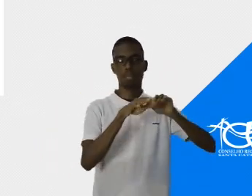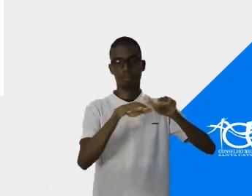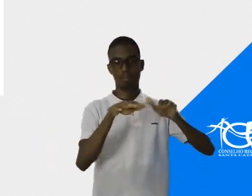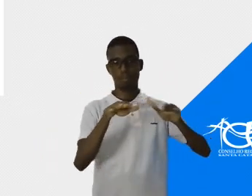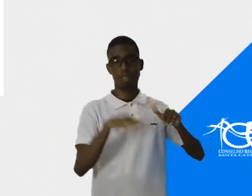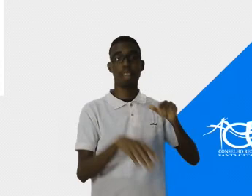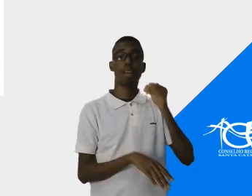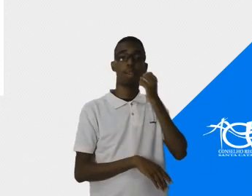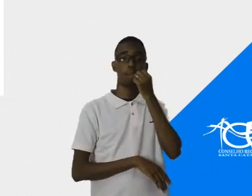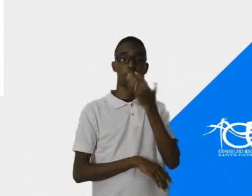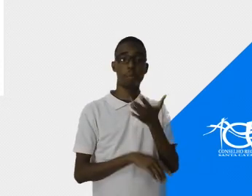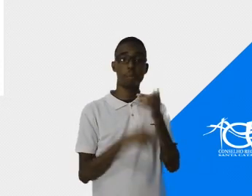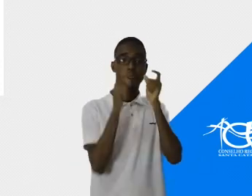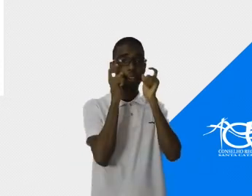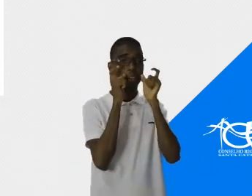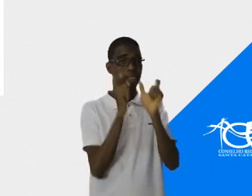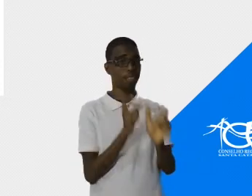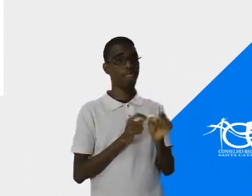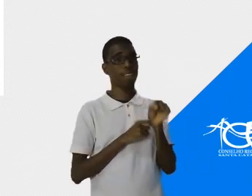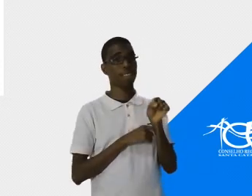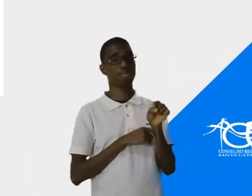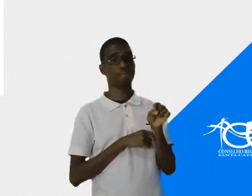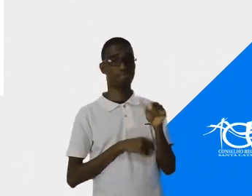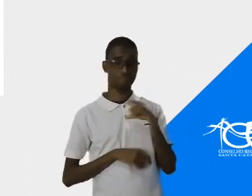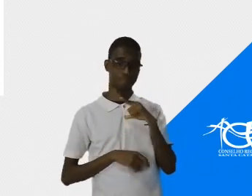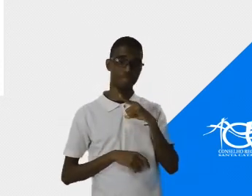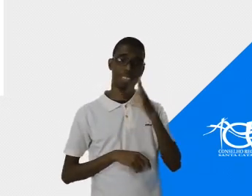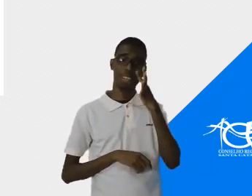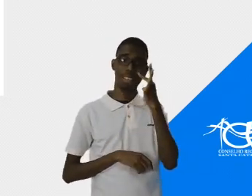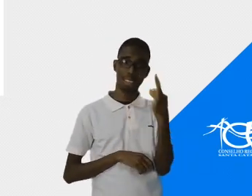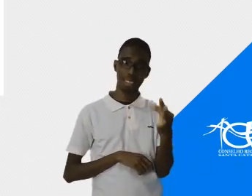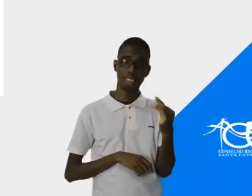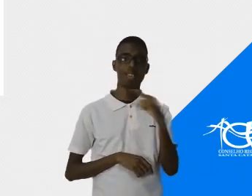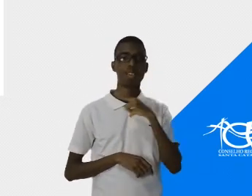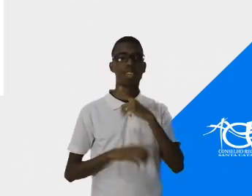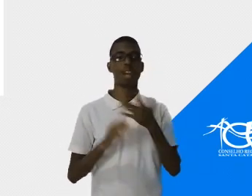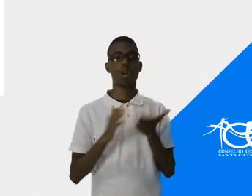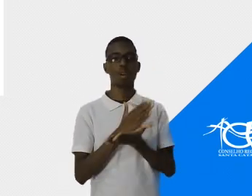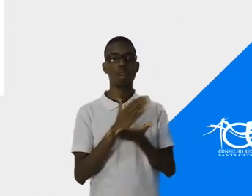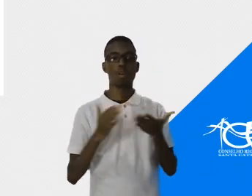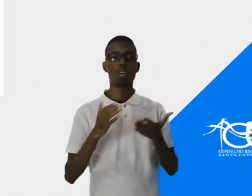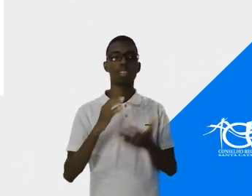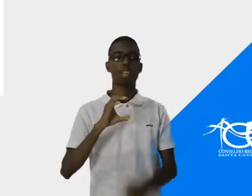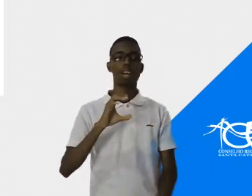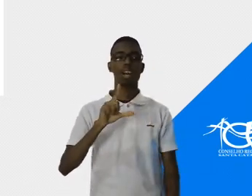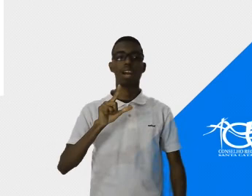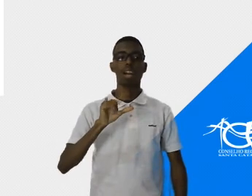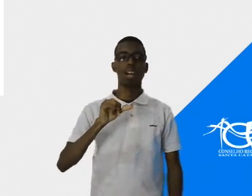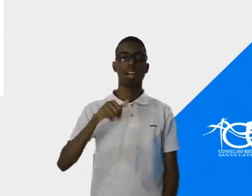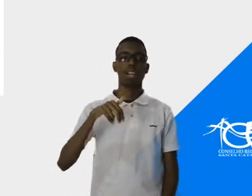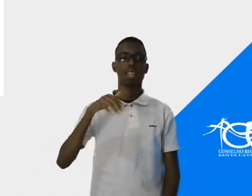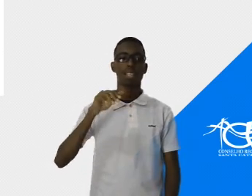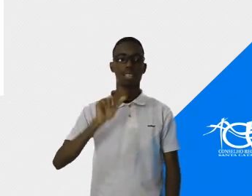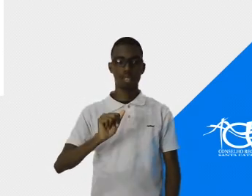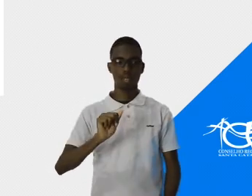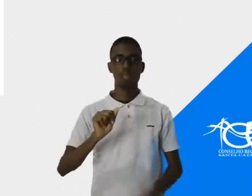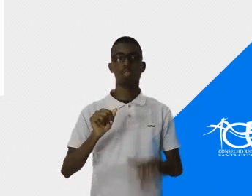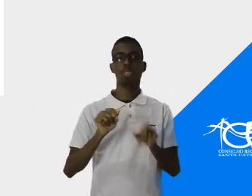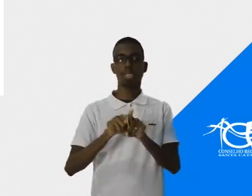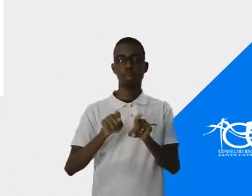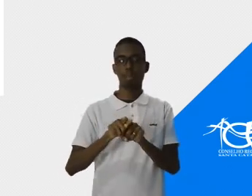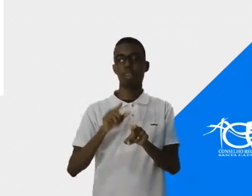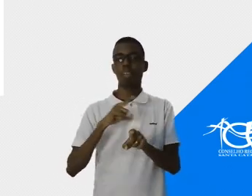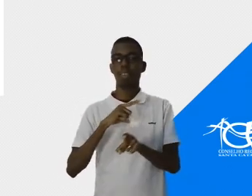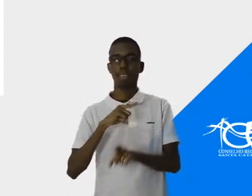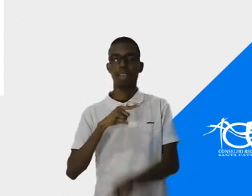importância dos fatores clínicos, dos fatores psicométricos e dos fatores epidemiológicos, grupos de risco.